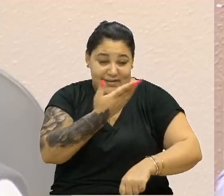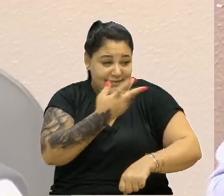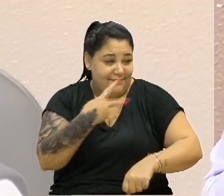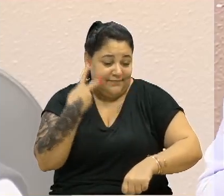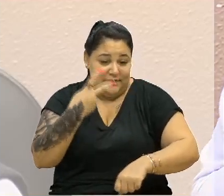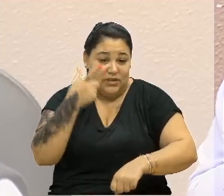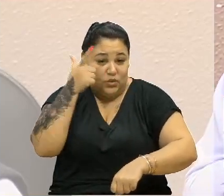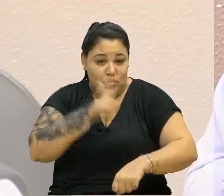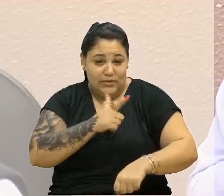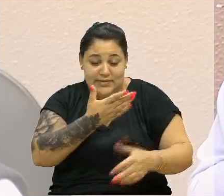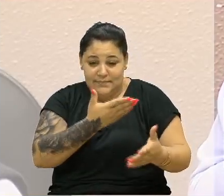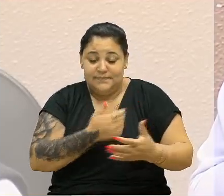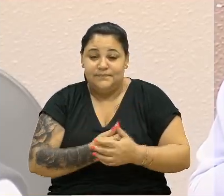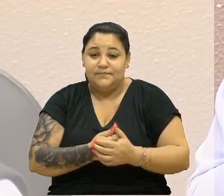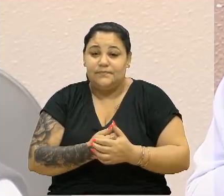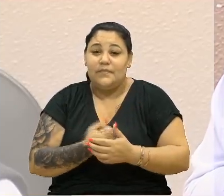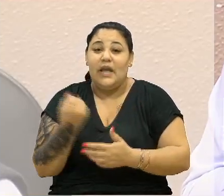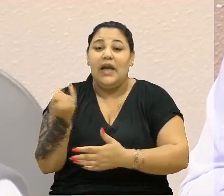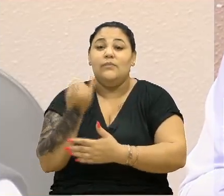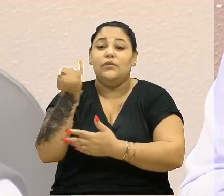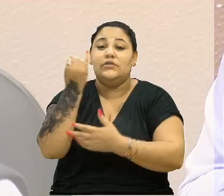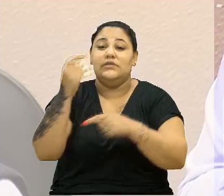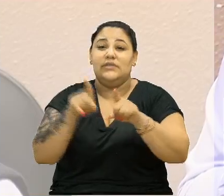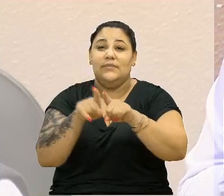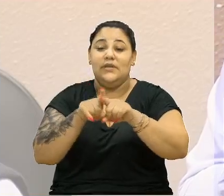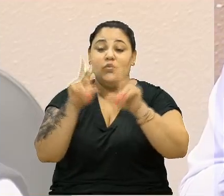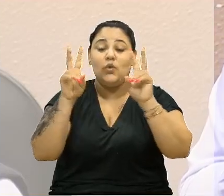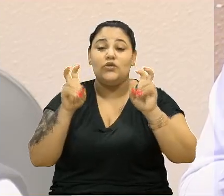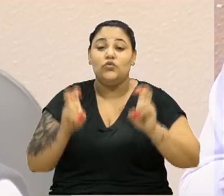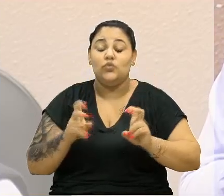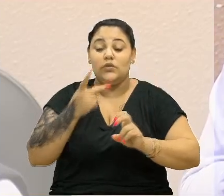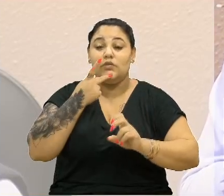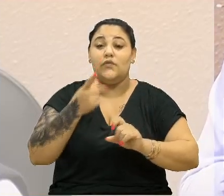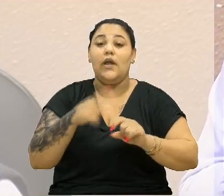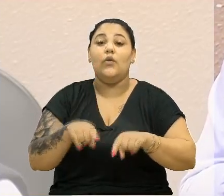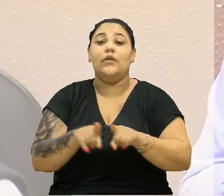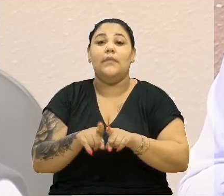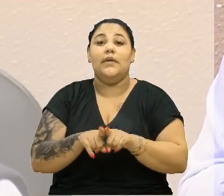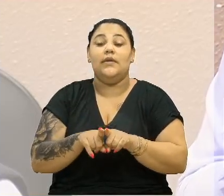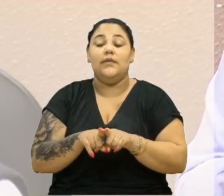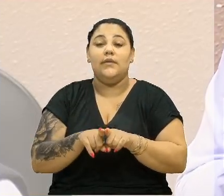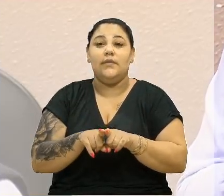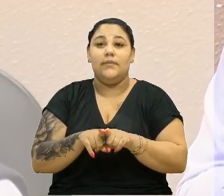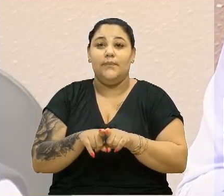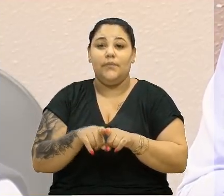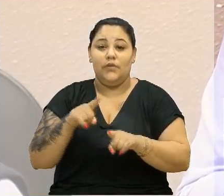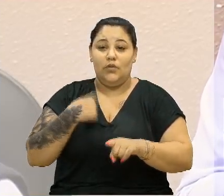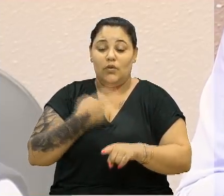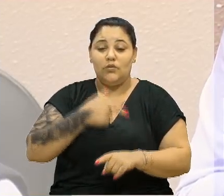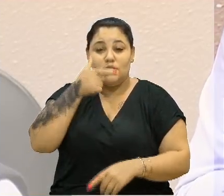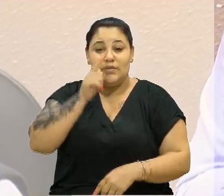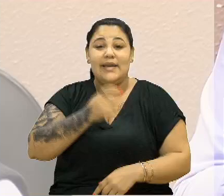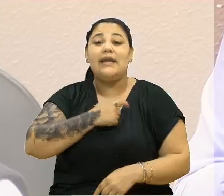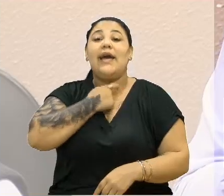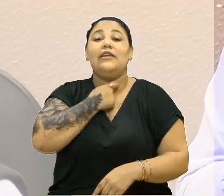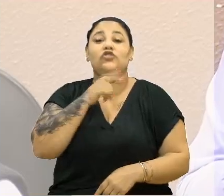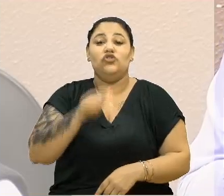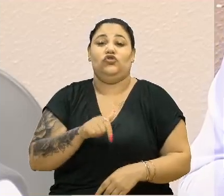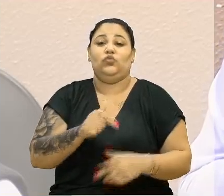Lucas Carinhato, da importância desse tema que o senhor coloca, da gente poder garantir os